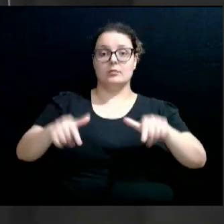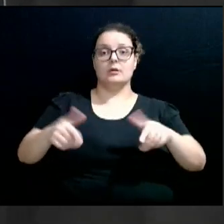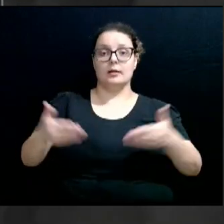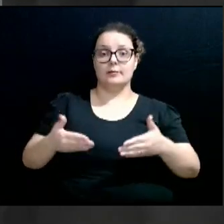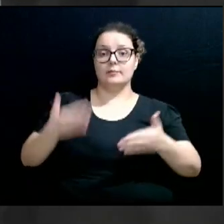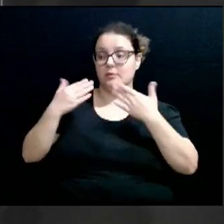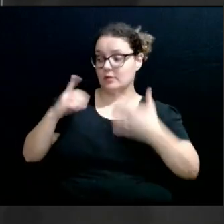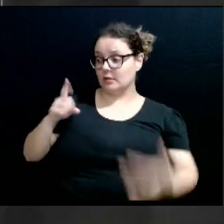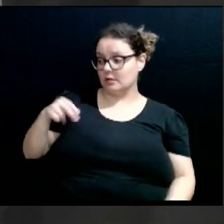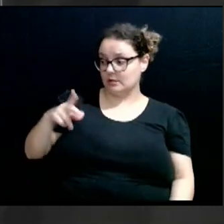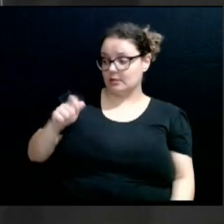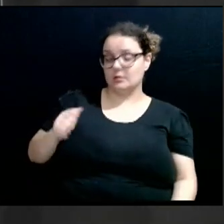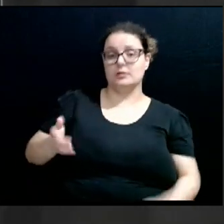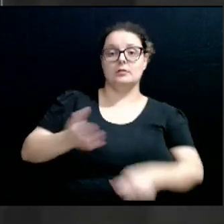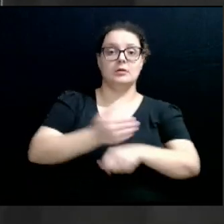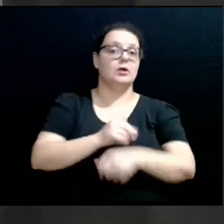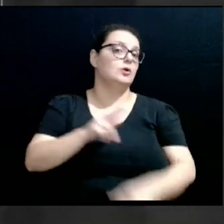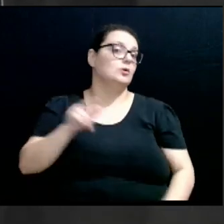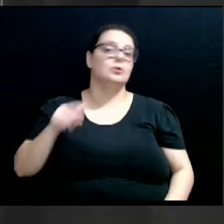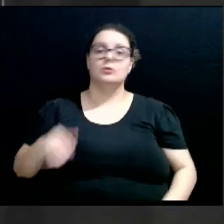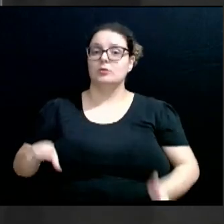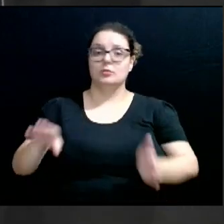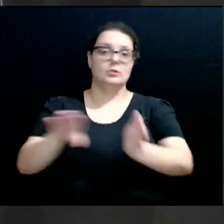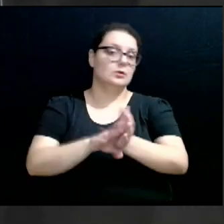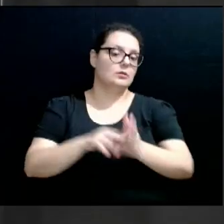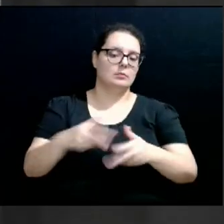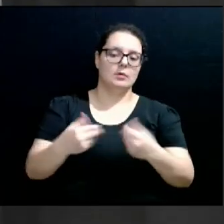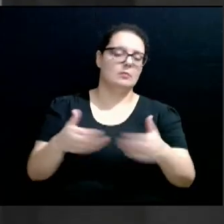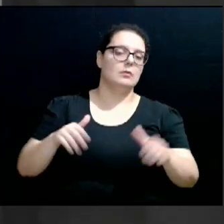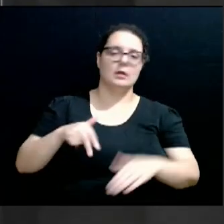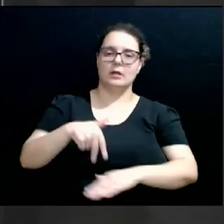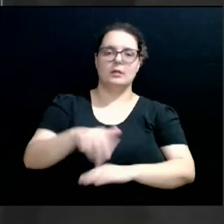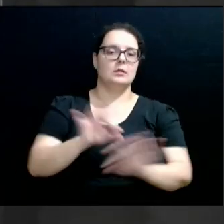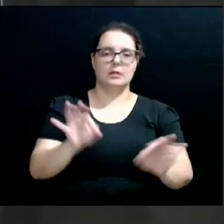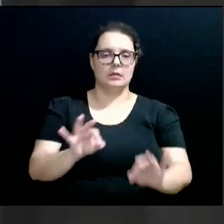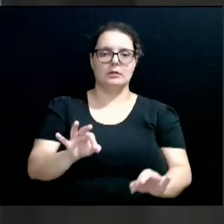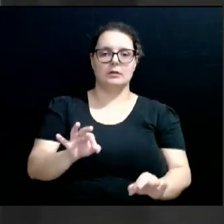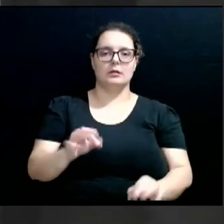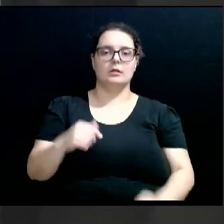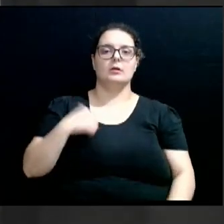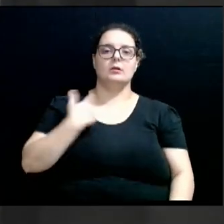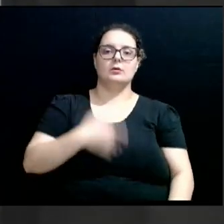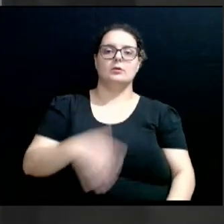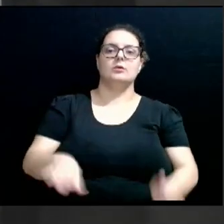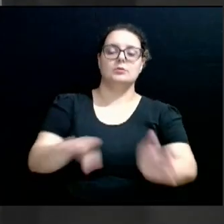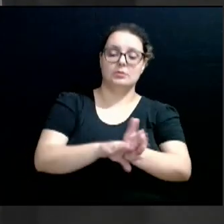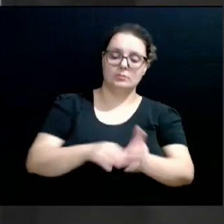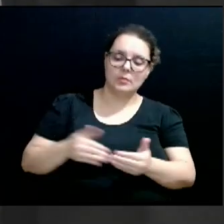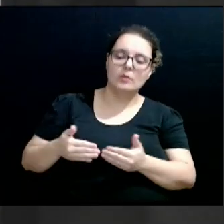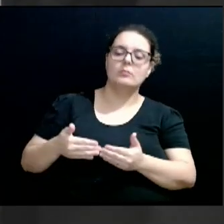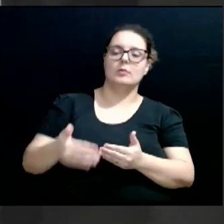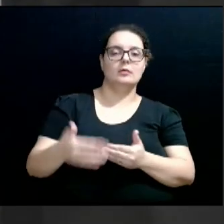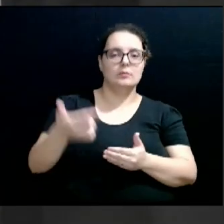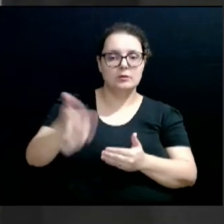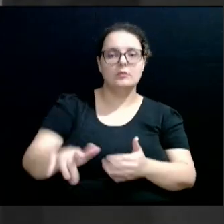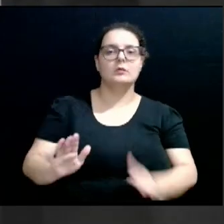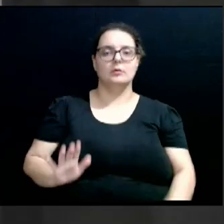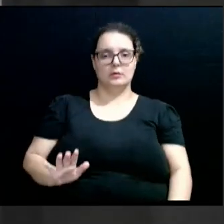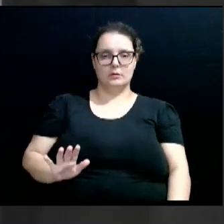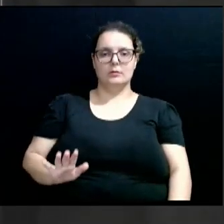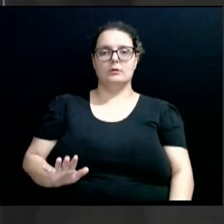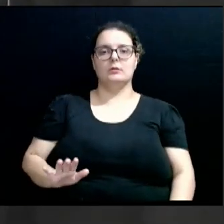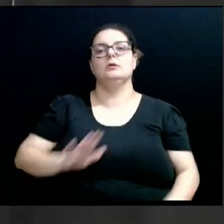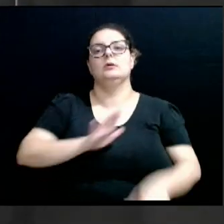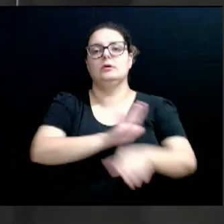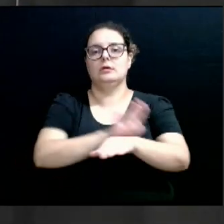gente nunca chega para inaugurar nada. A gente chega para prosseguir, né? A partir daqui eu faço desse jeito. A gente contribui muito, mas a gente nem